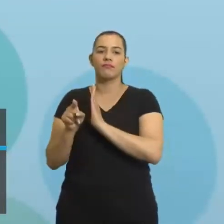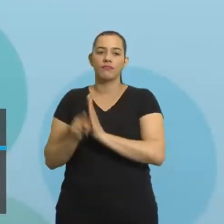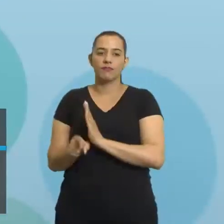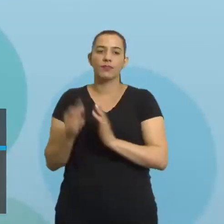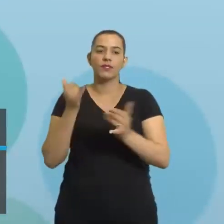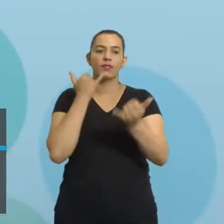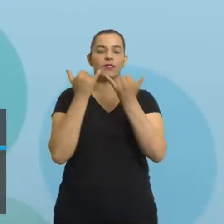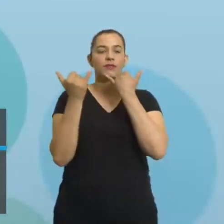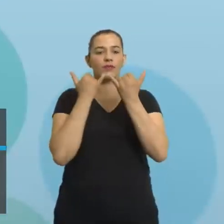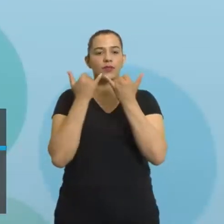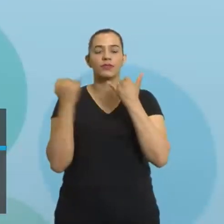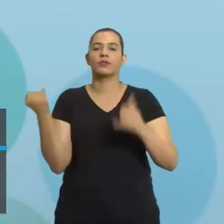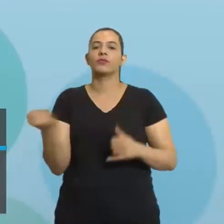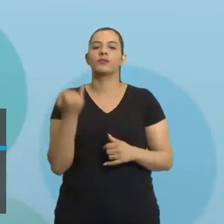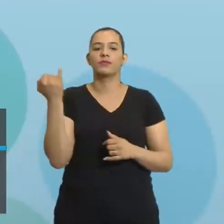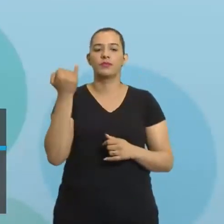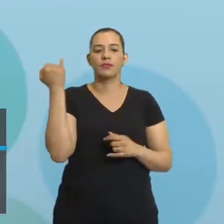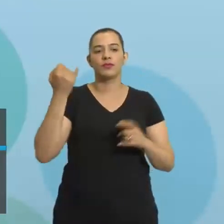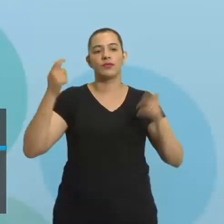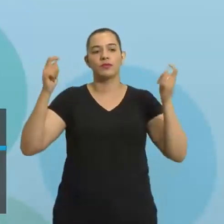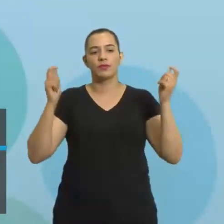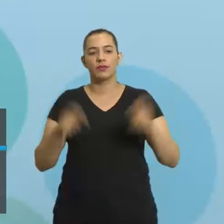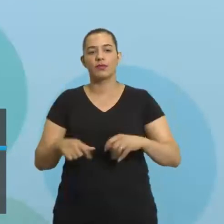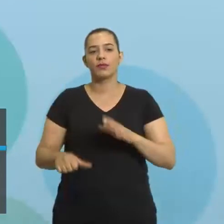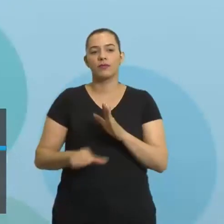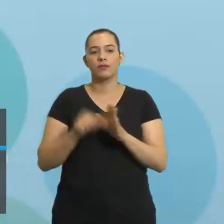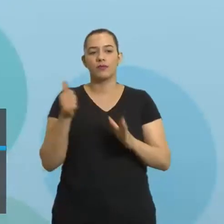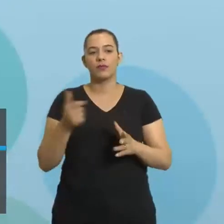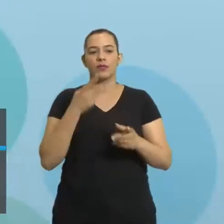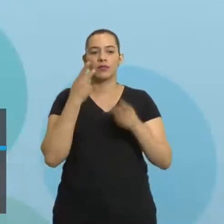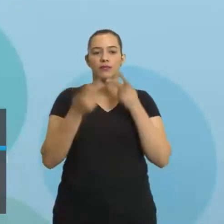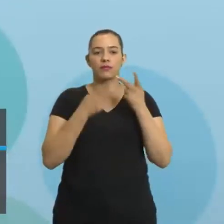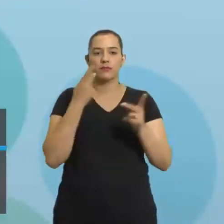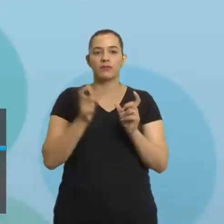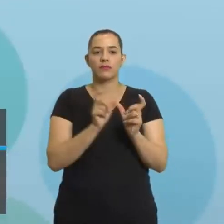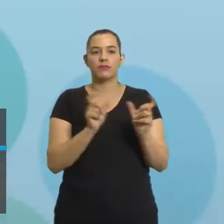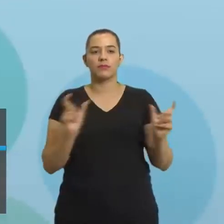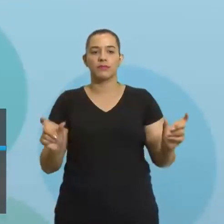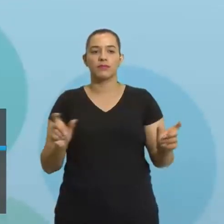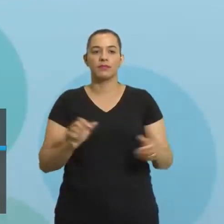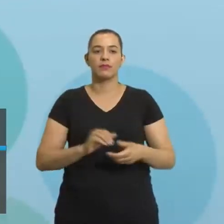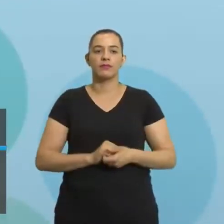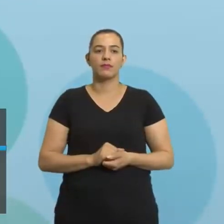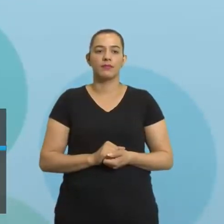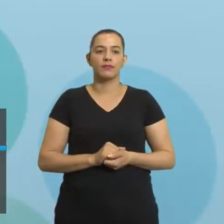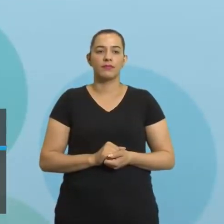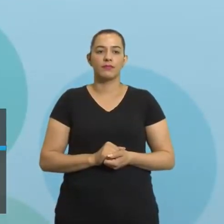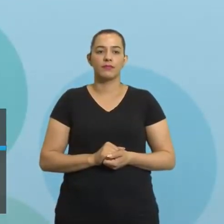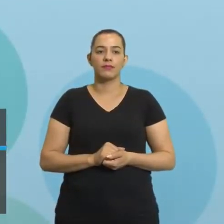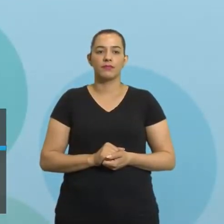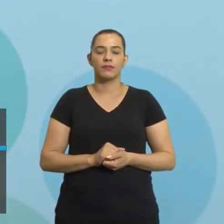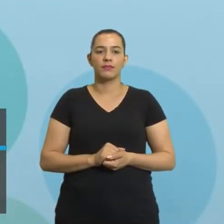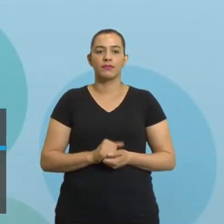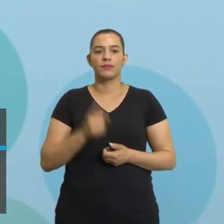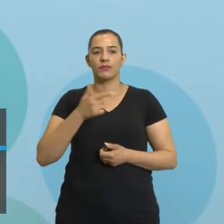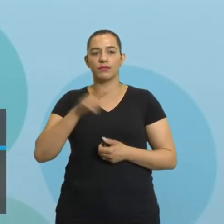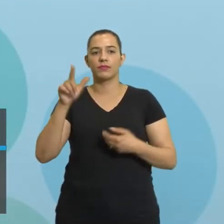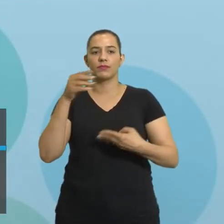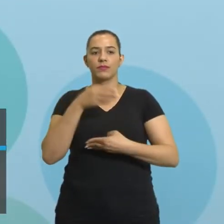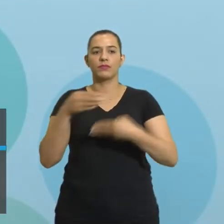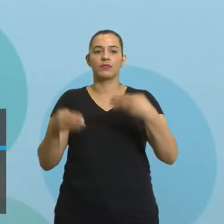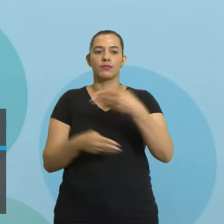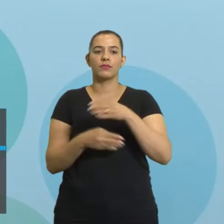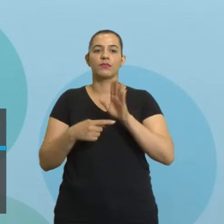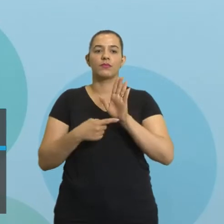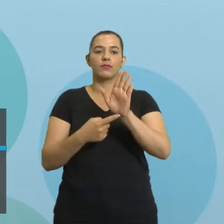informações importantes, né? Com as primeiras palavras do texto, digamos assim, certo? Pode passar para mim o